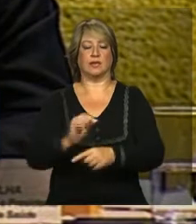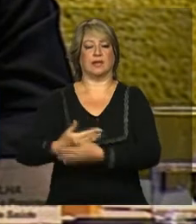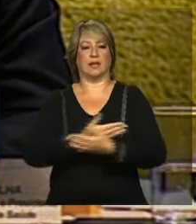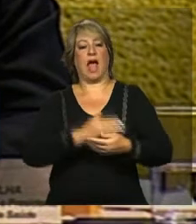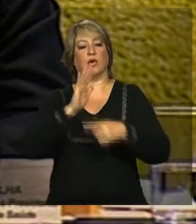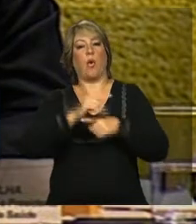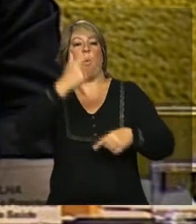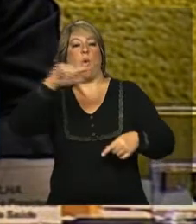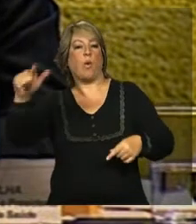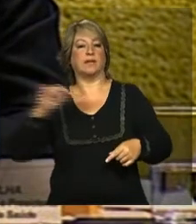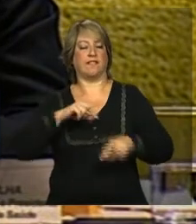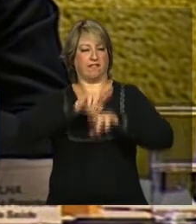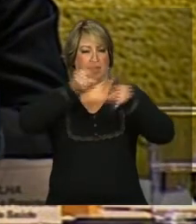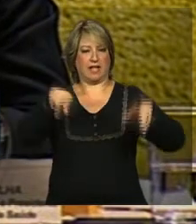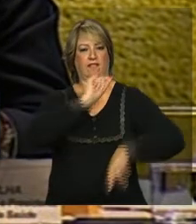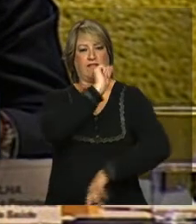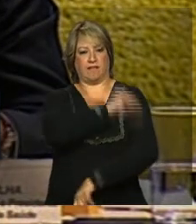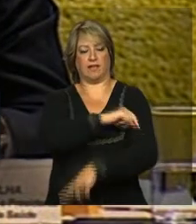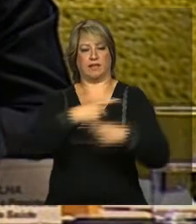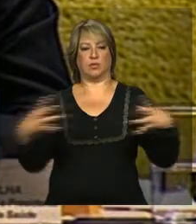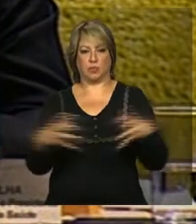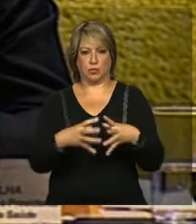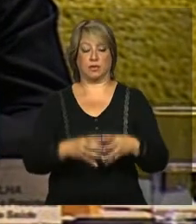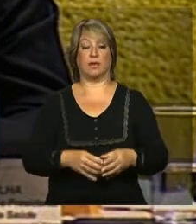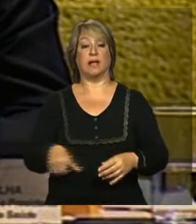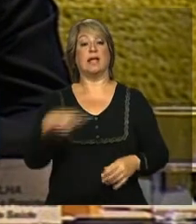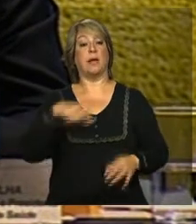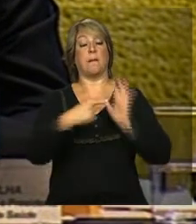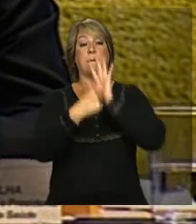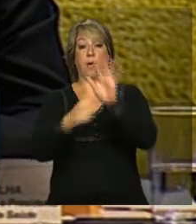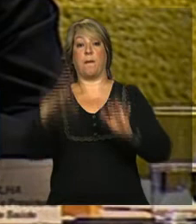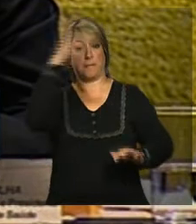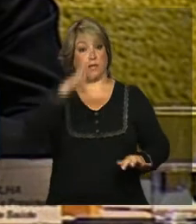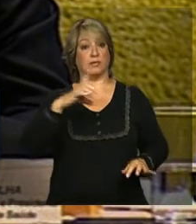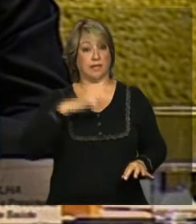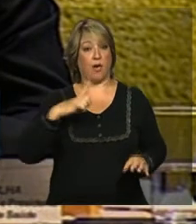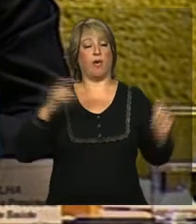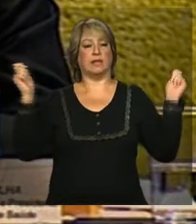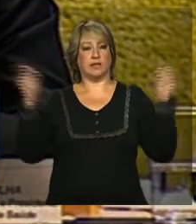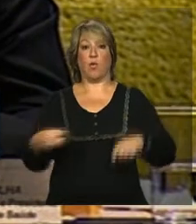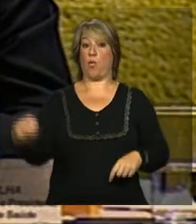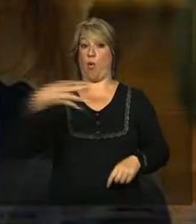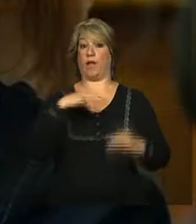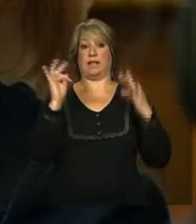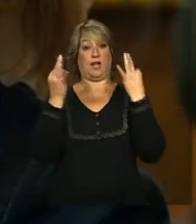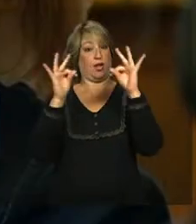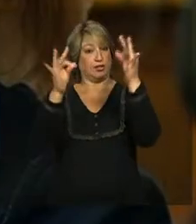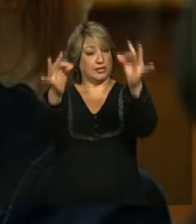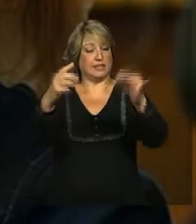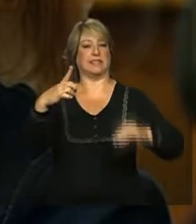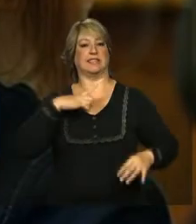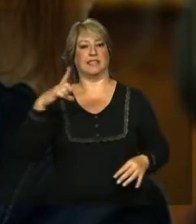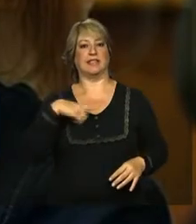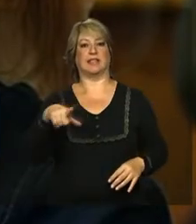todos a outras vacinas e mostrando que o Brasil tem condições de produzir com nova tecnologia com a transferência